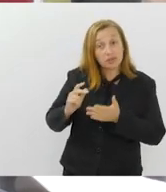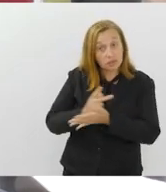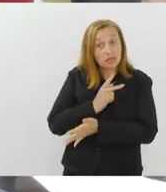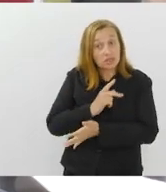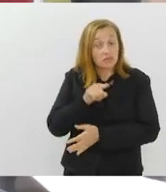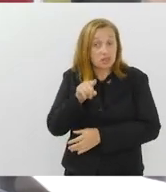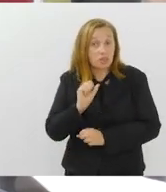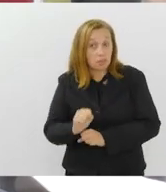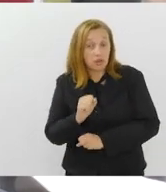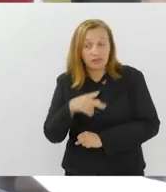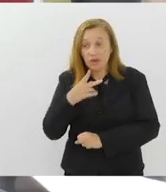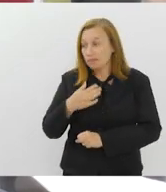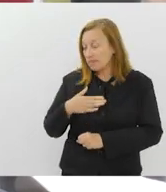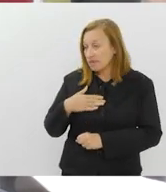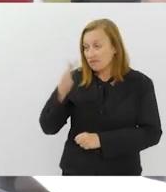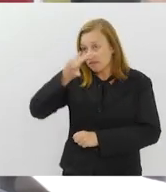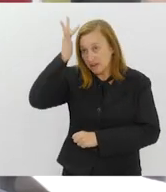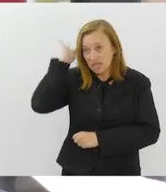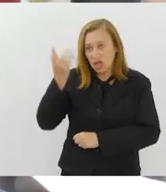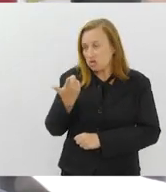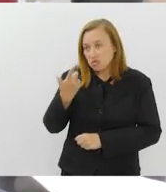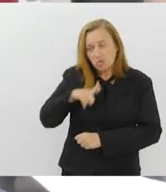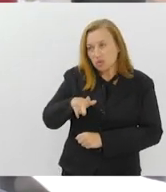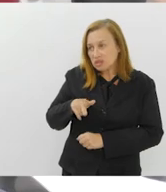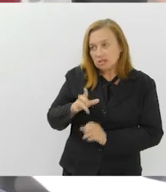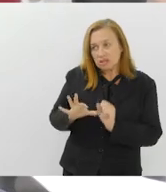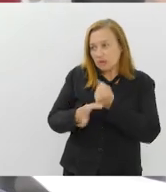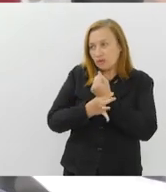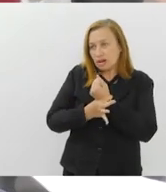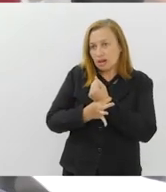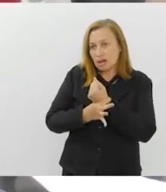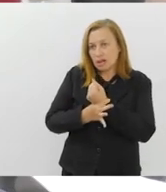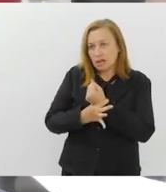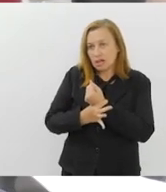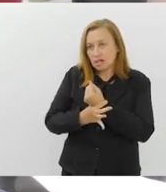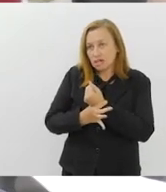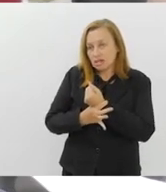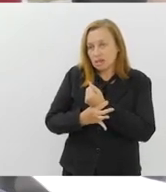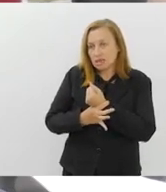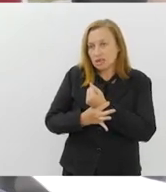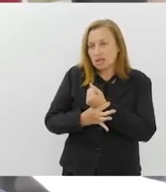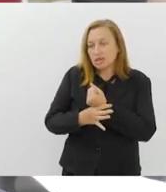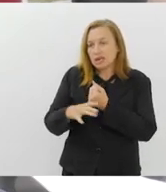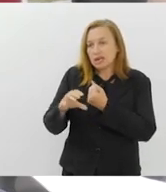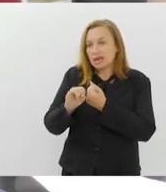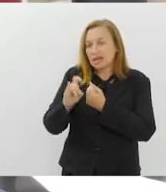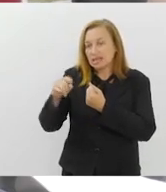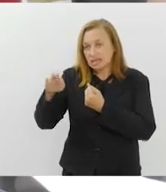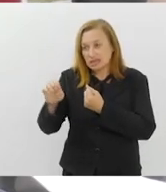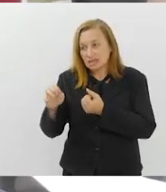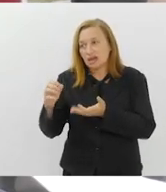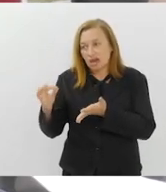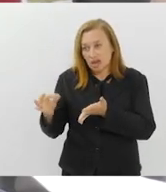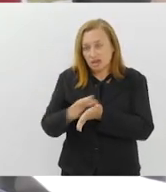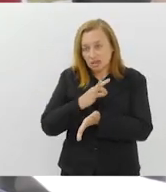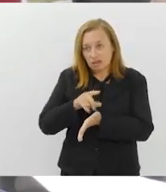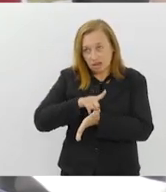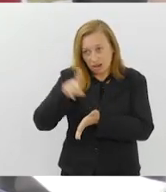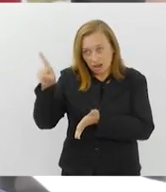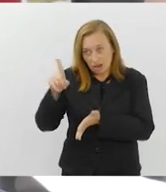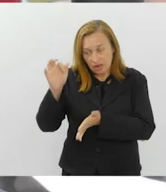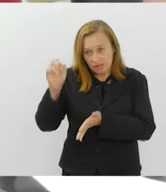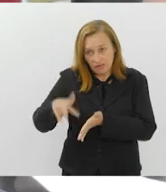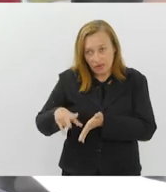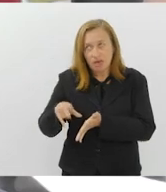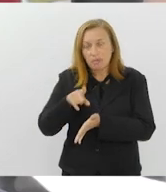dizer o seguinte para mim, Fred, eu não consigo garantir que assim não vá lá e efetue o cancelamento. Eu entendo. Mas você